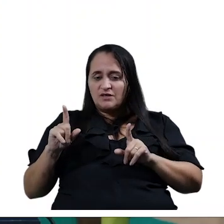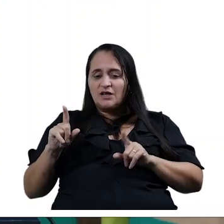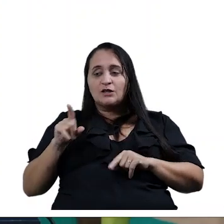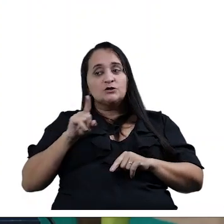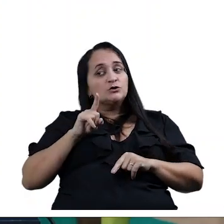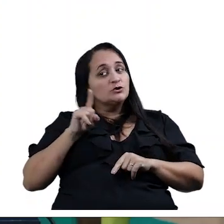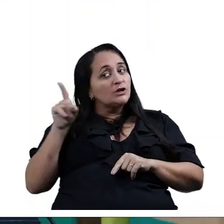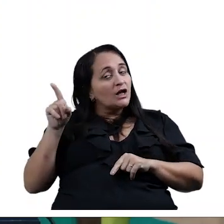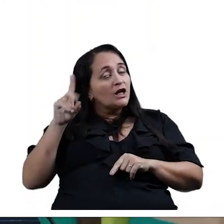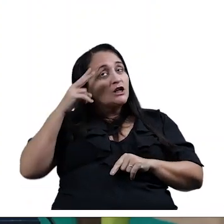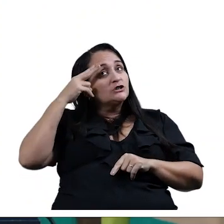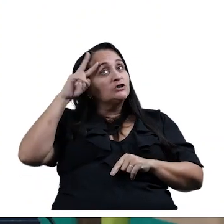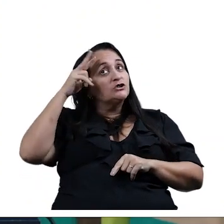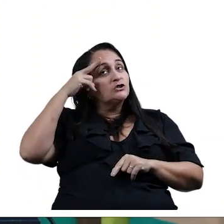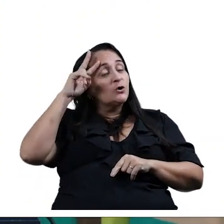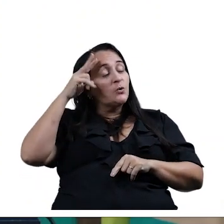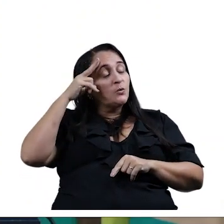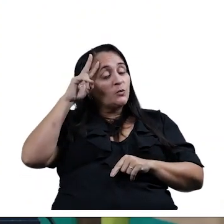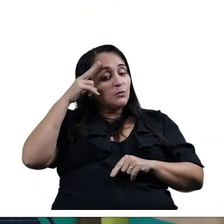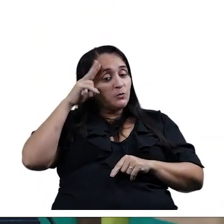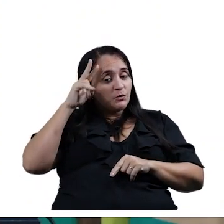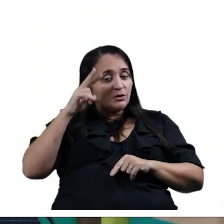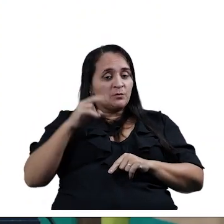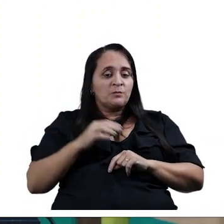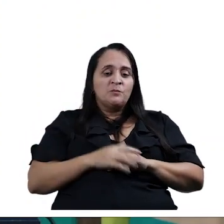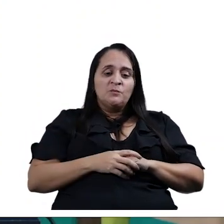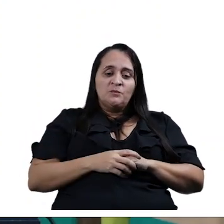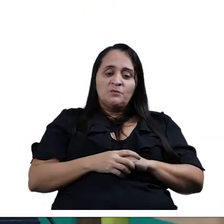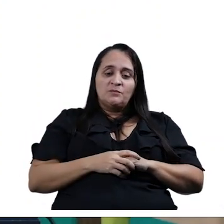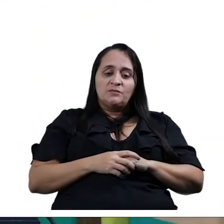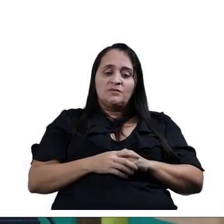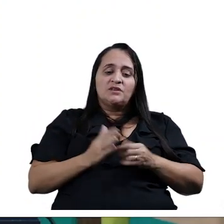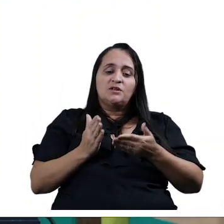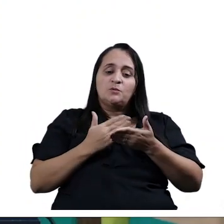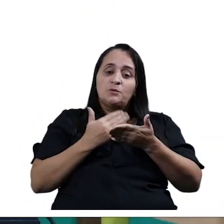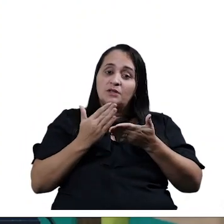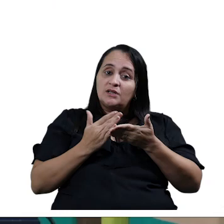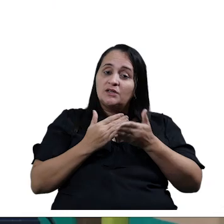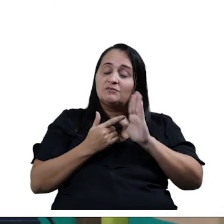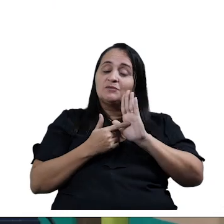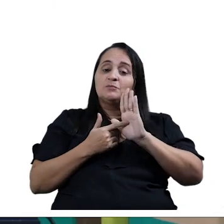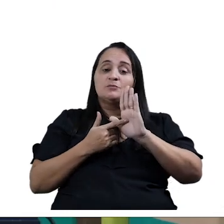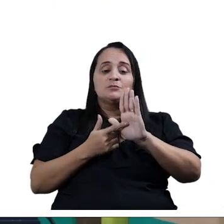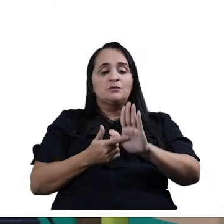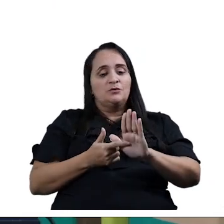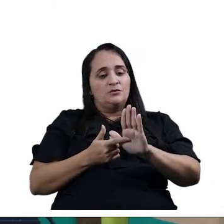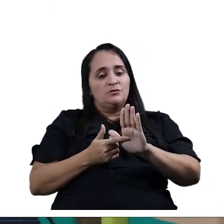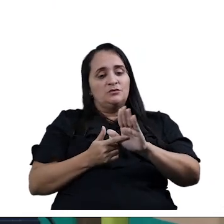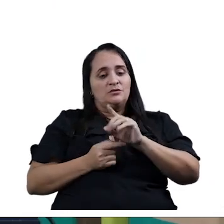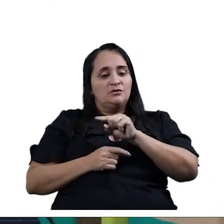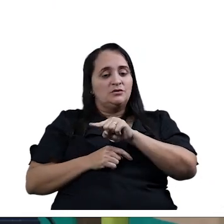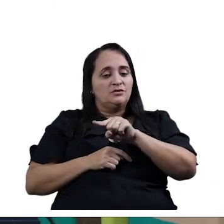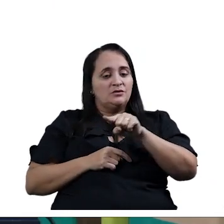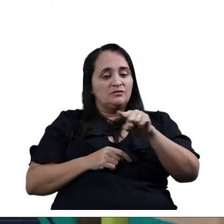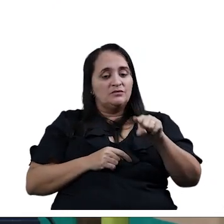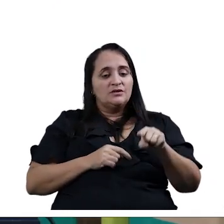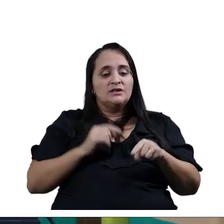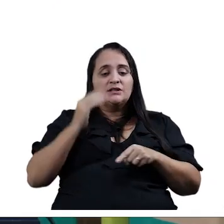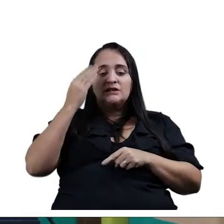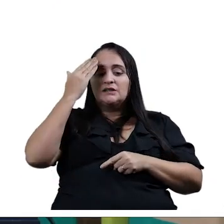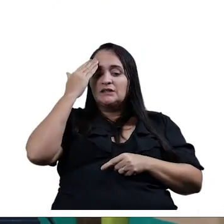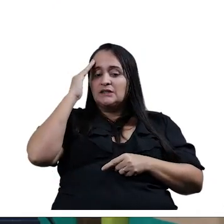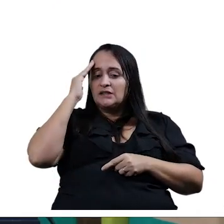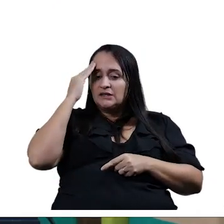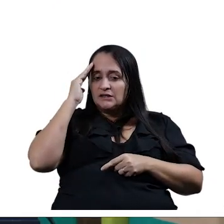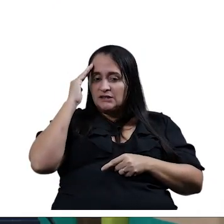do desfecho da história que o livro traz. Então, você também tem que entender uma